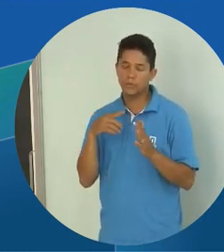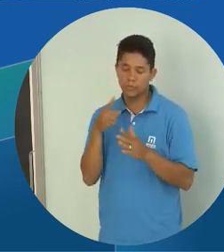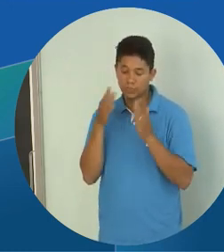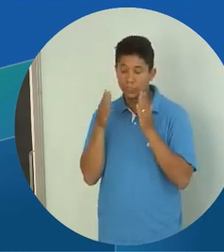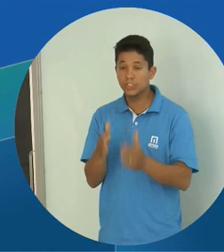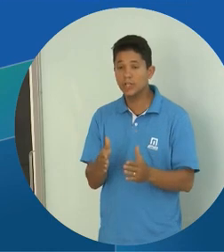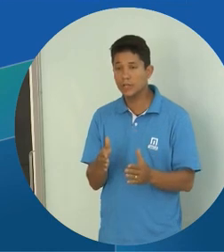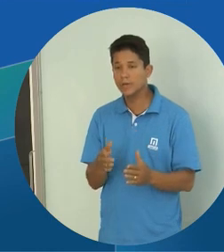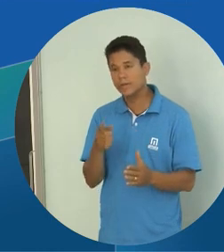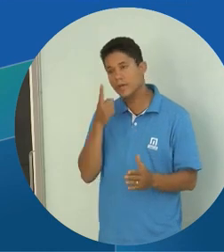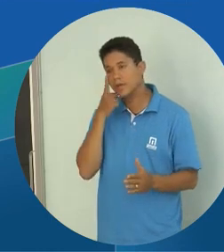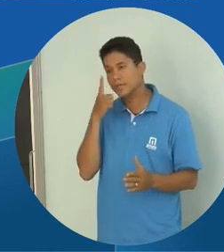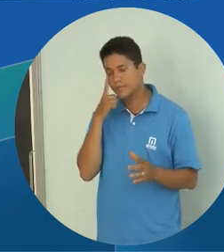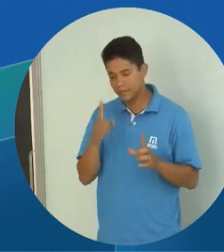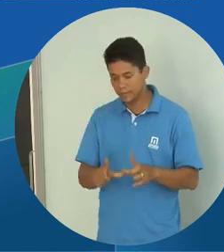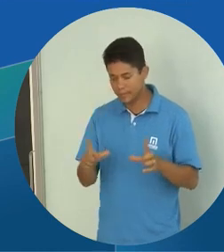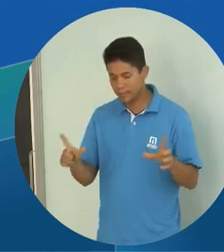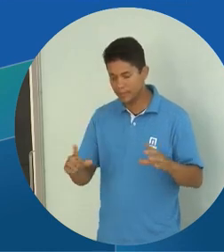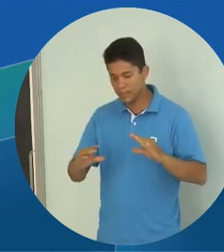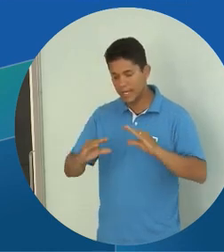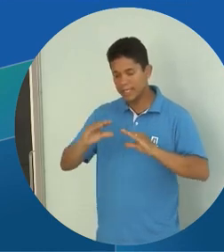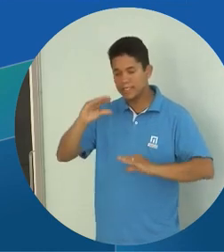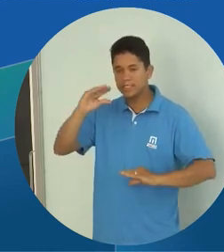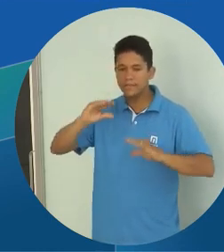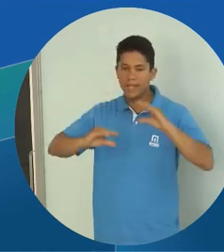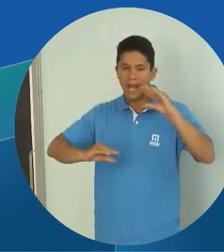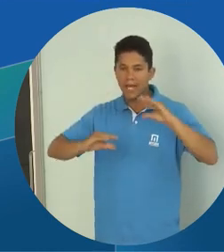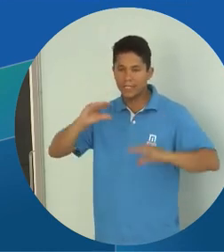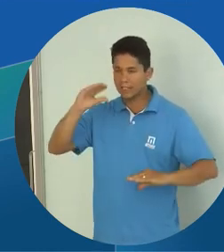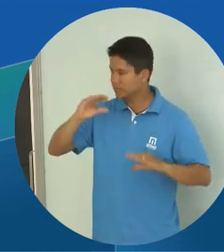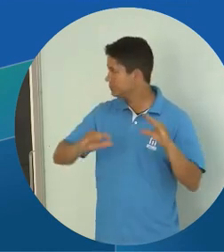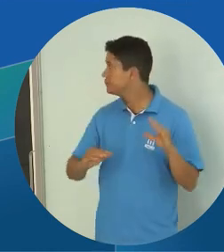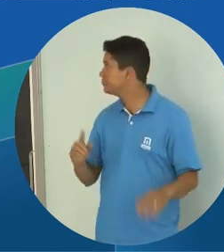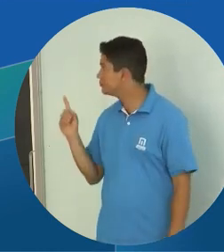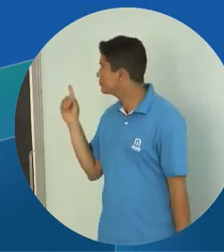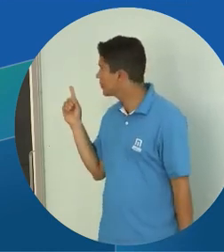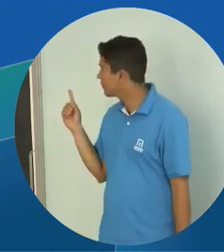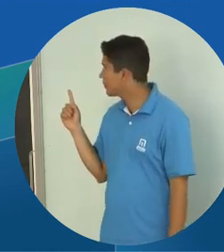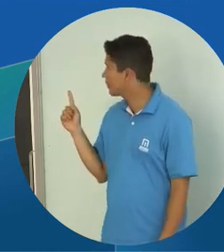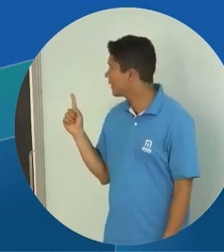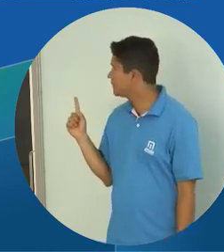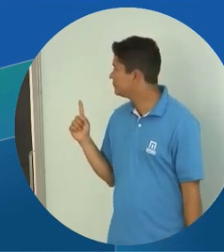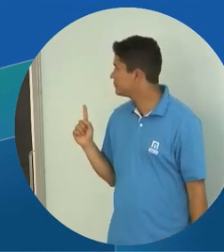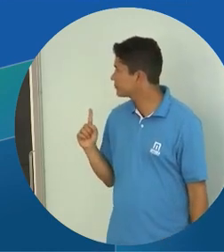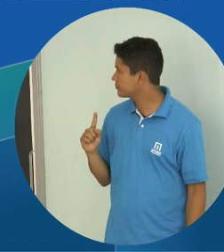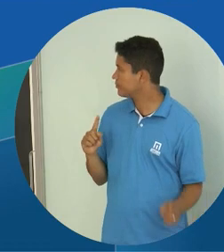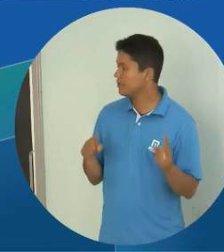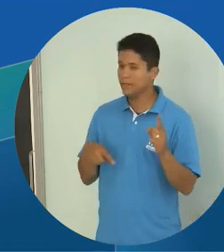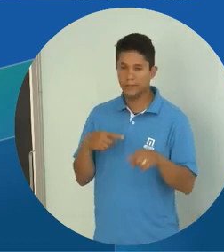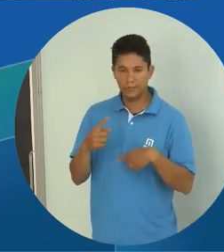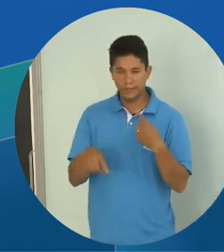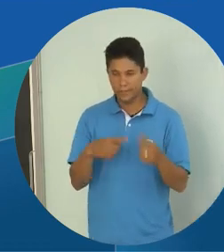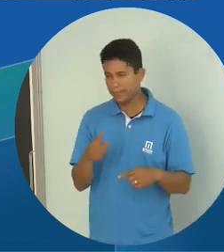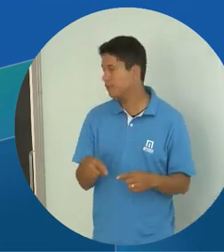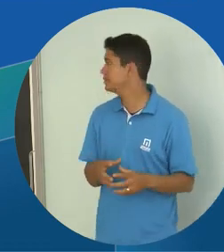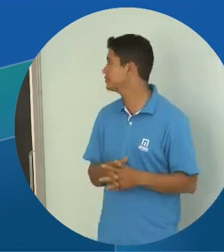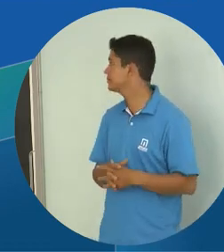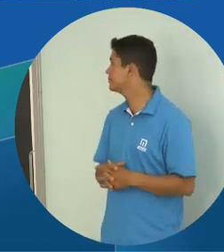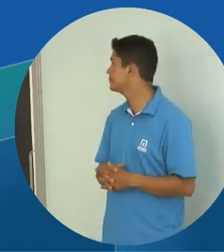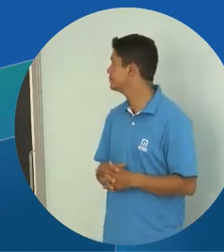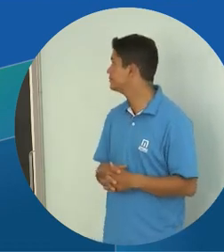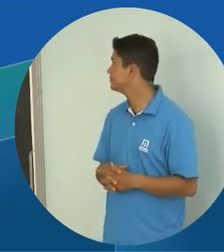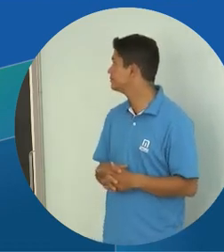quanto a placa estava desnivelada para fazer as injeções. Depois dessa verificação,